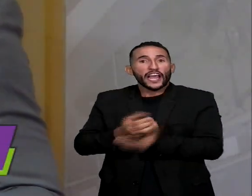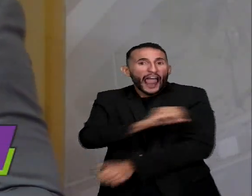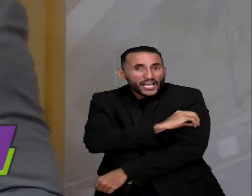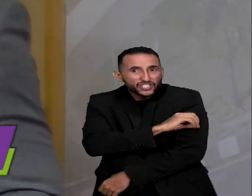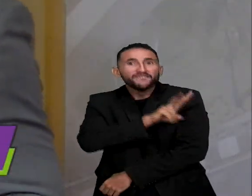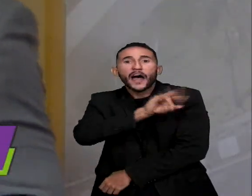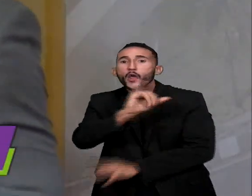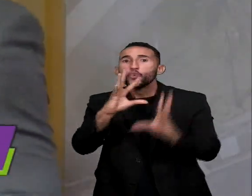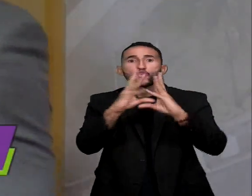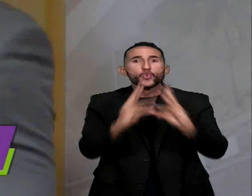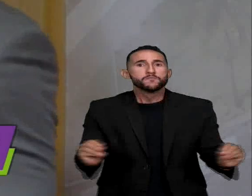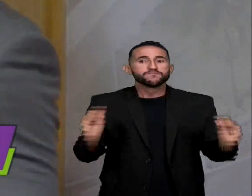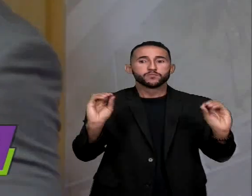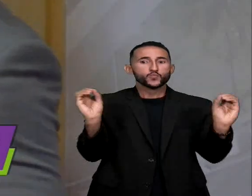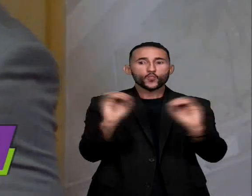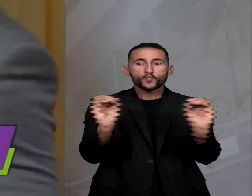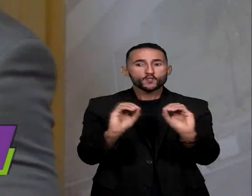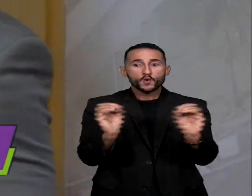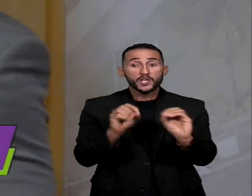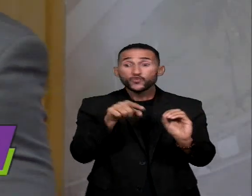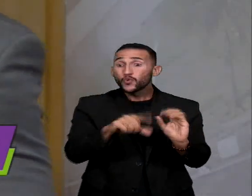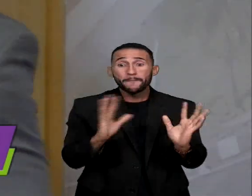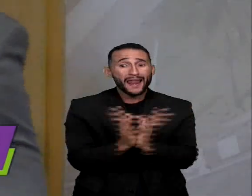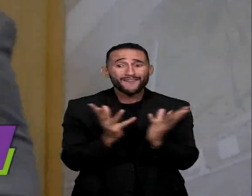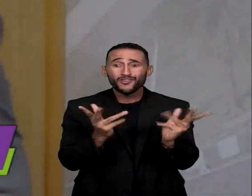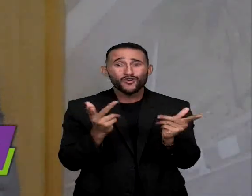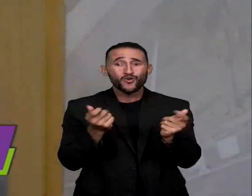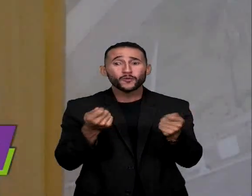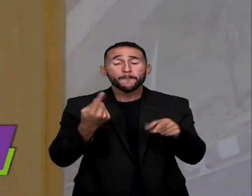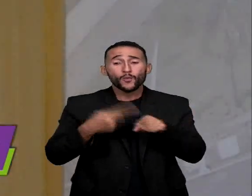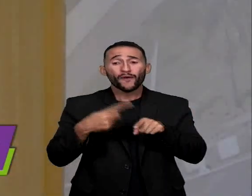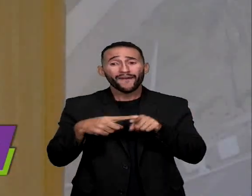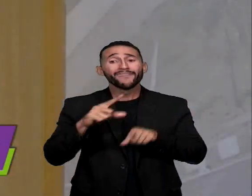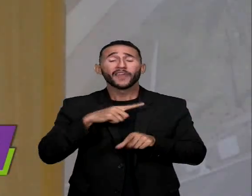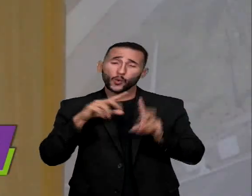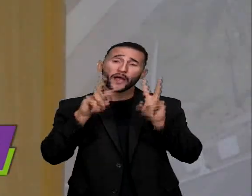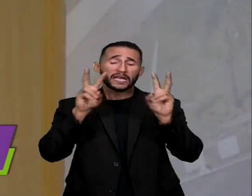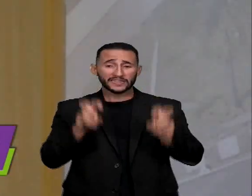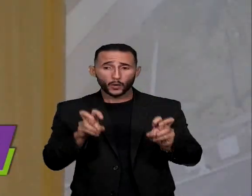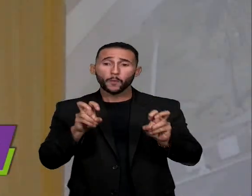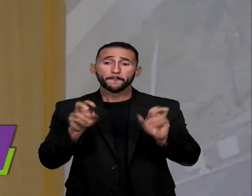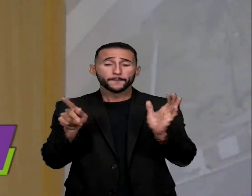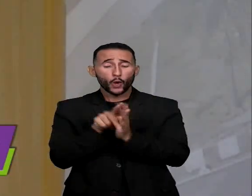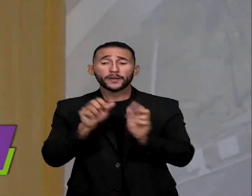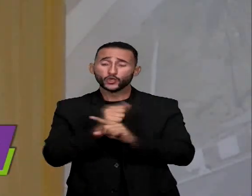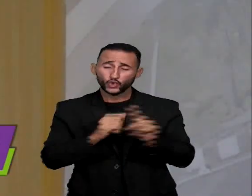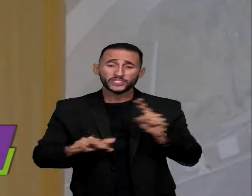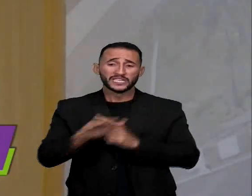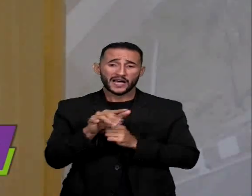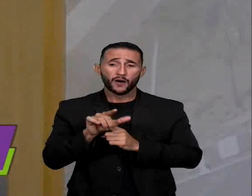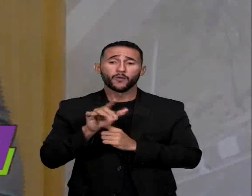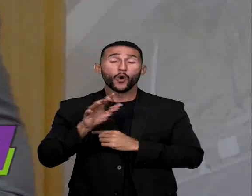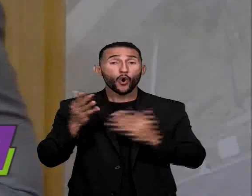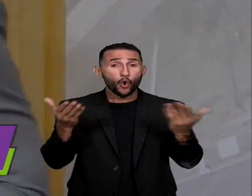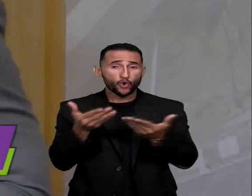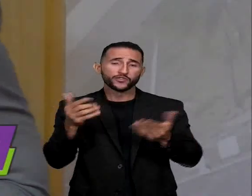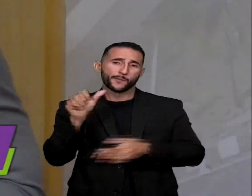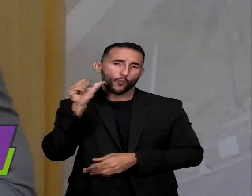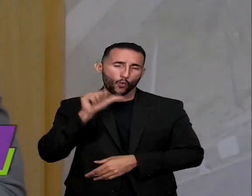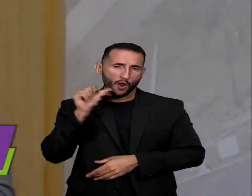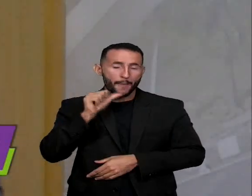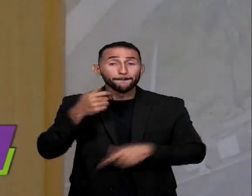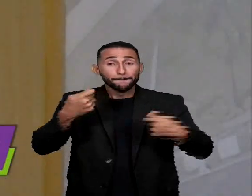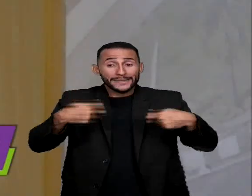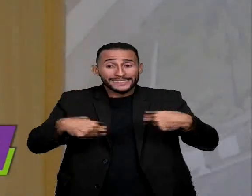por quê tem uma questão social hoje a mulher